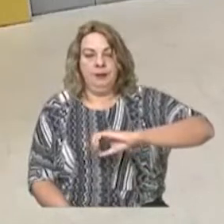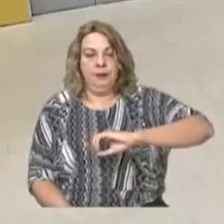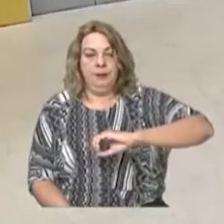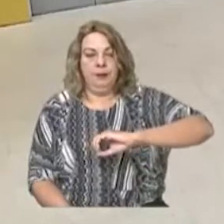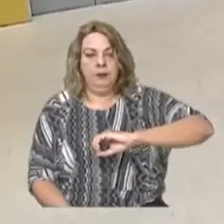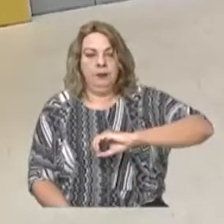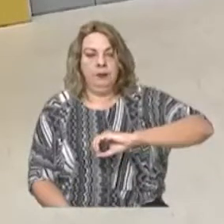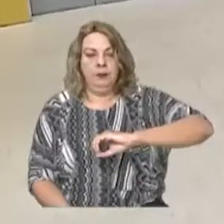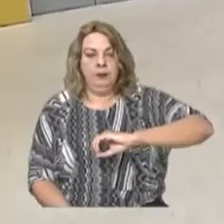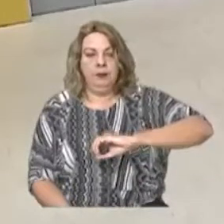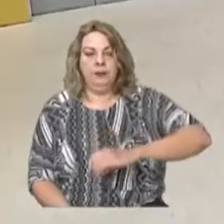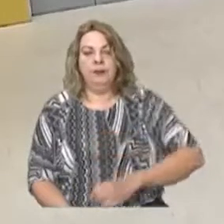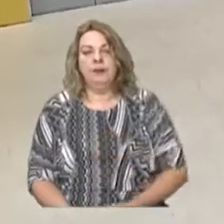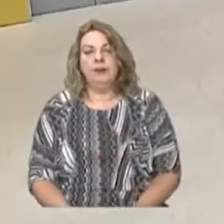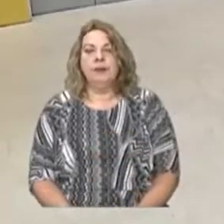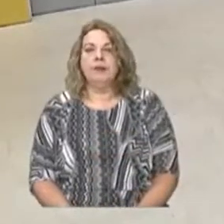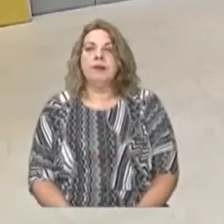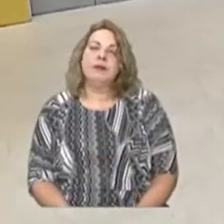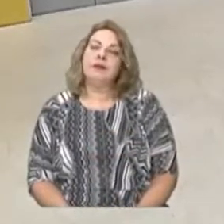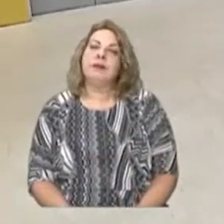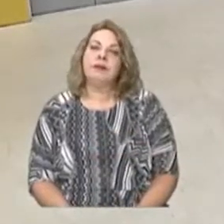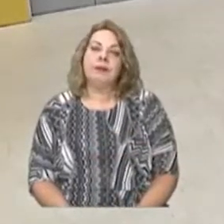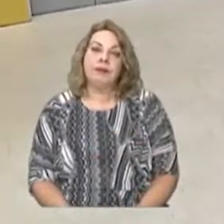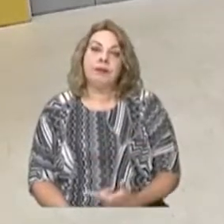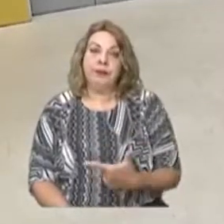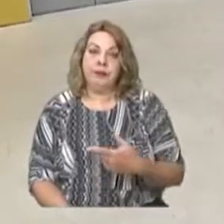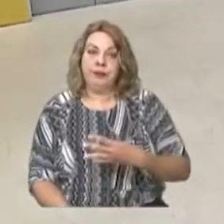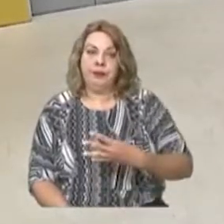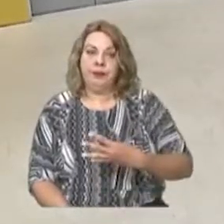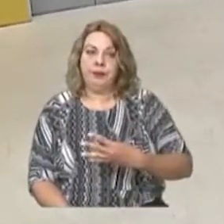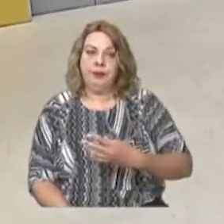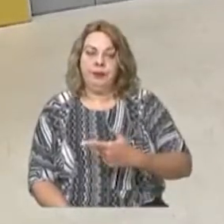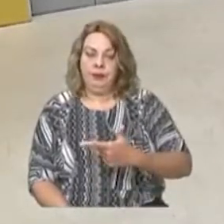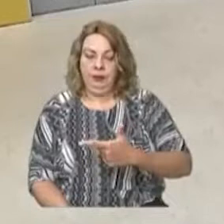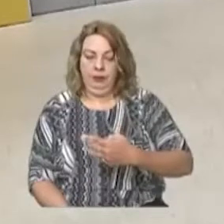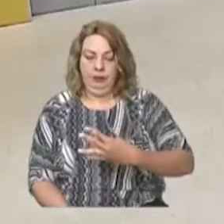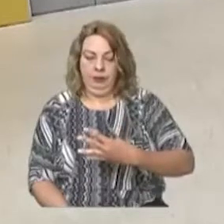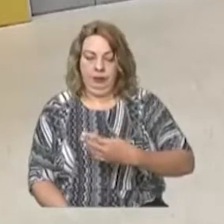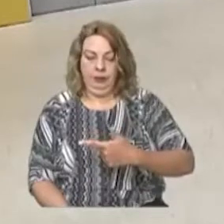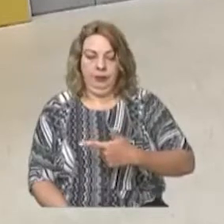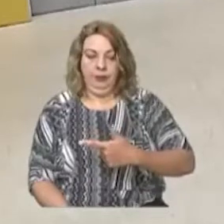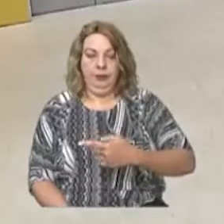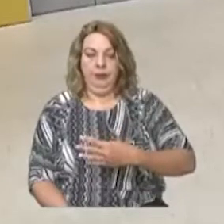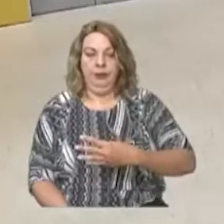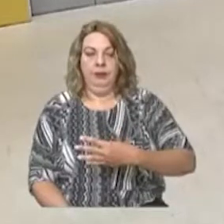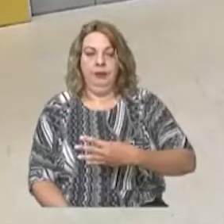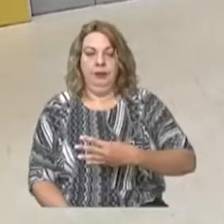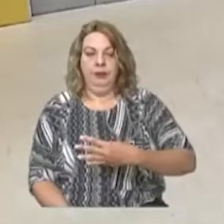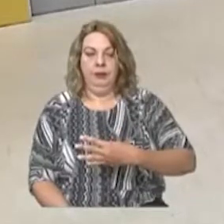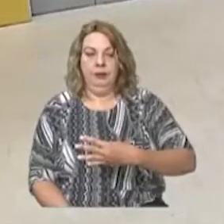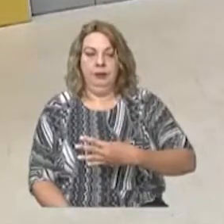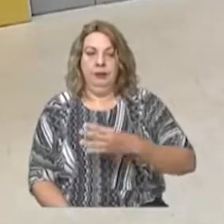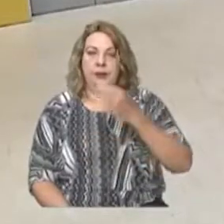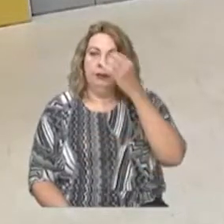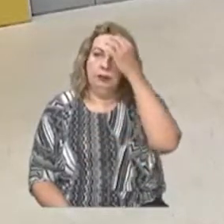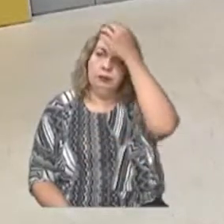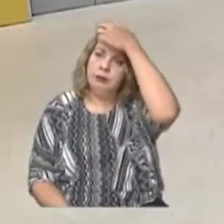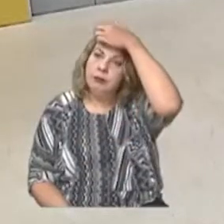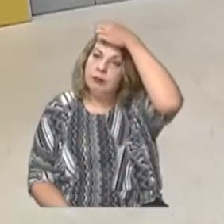40. 40 já no painel, 24 agora, 24.